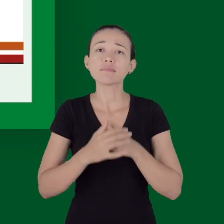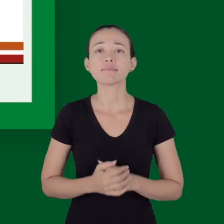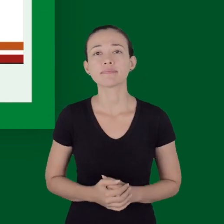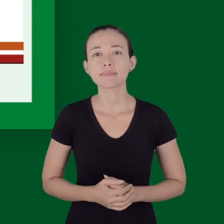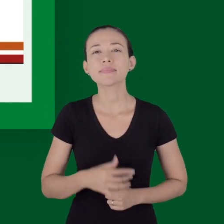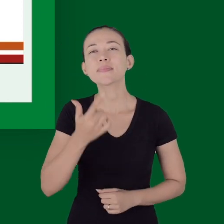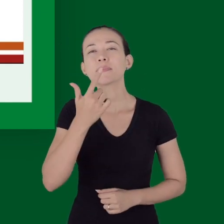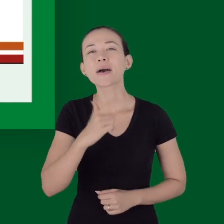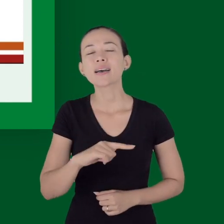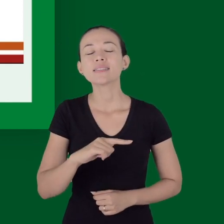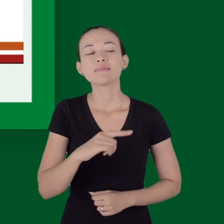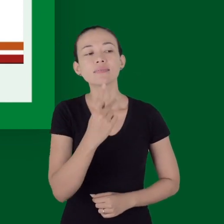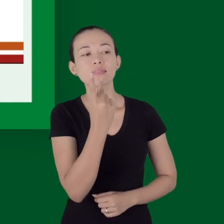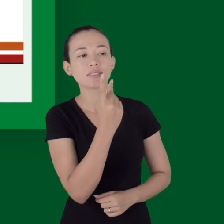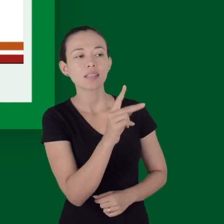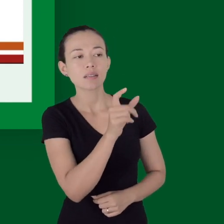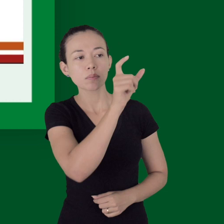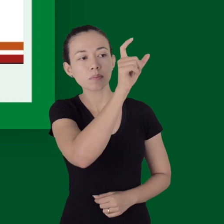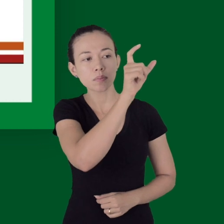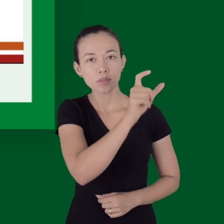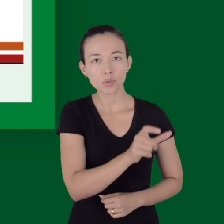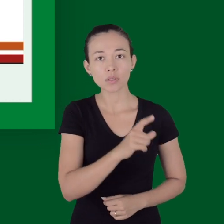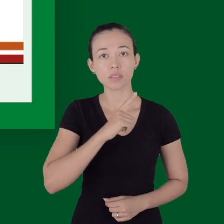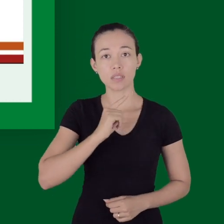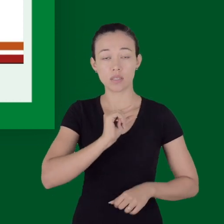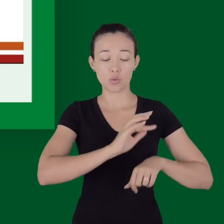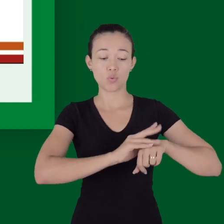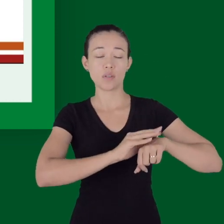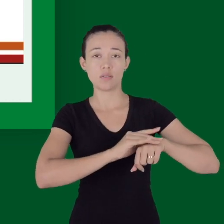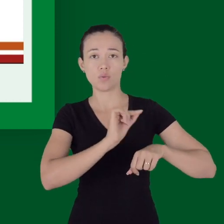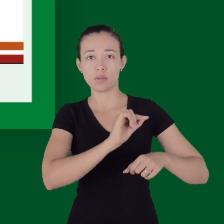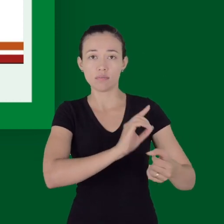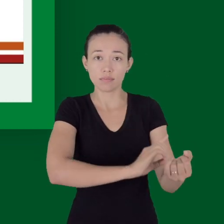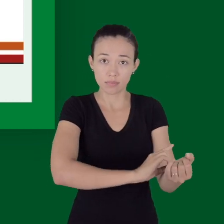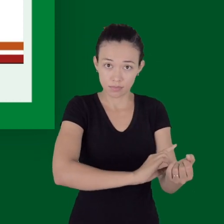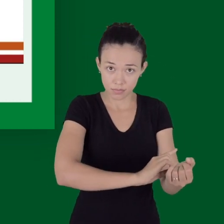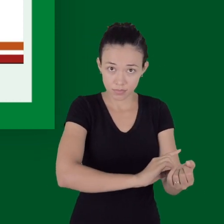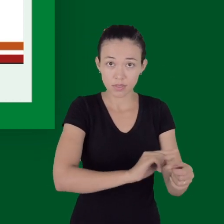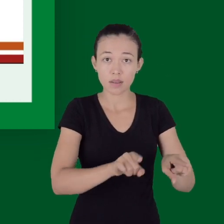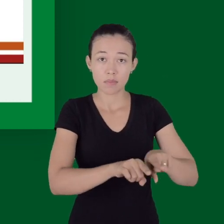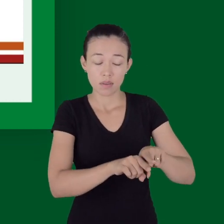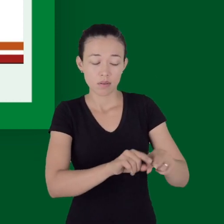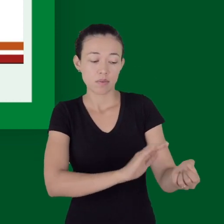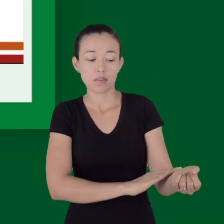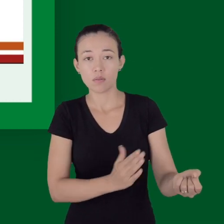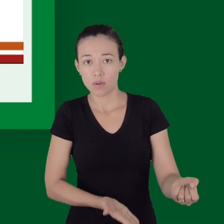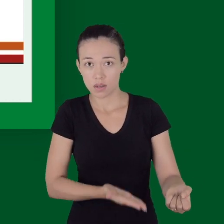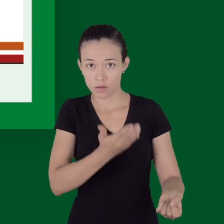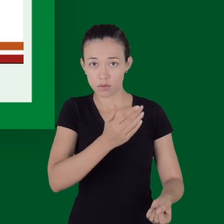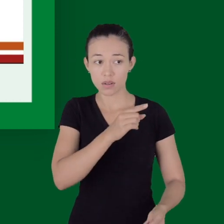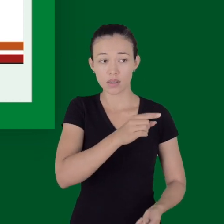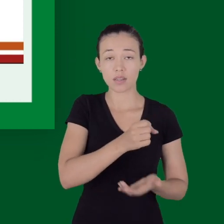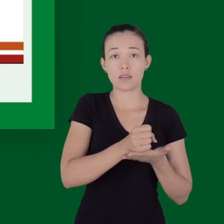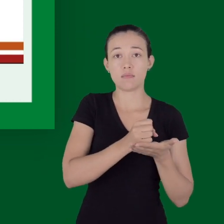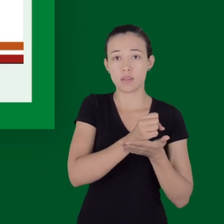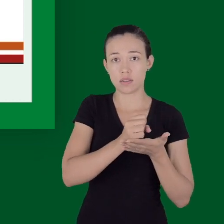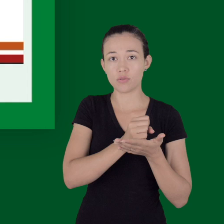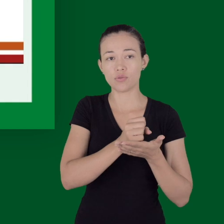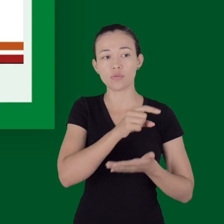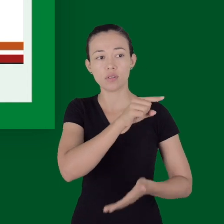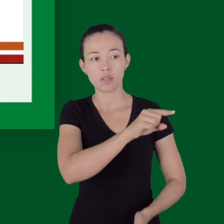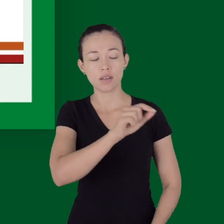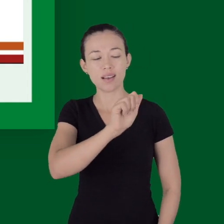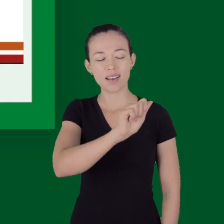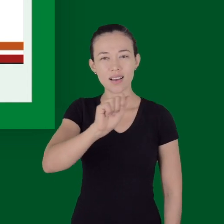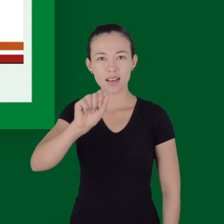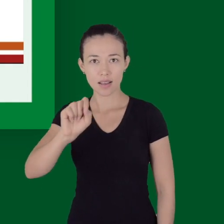pregressa, paciente diabético hipertenso, usado AS, losartano e metformina. Diante disso, o